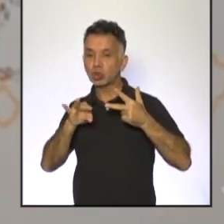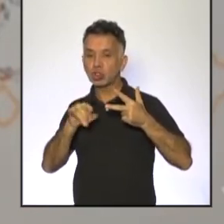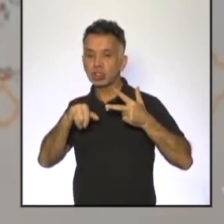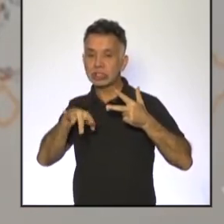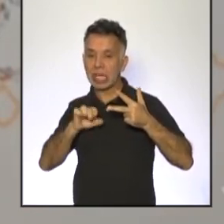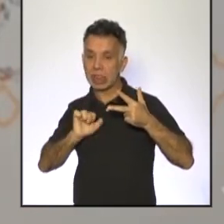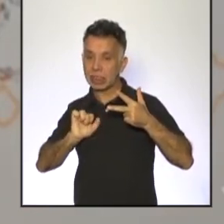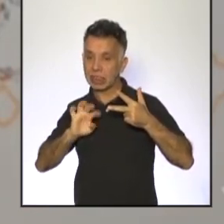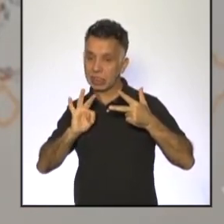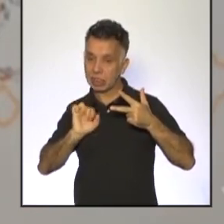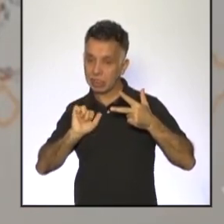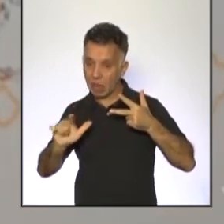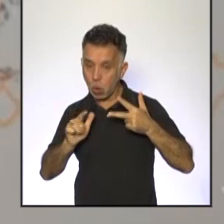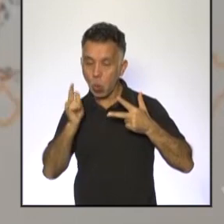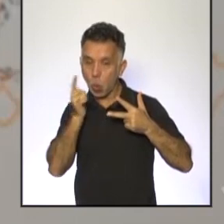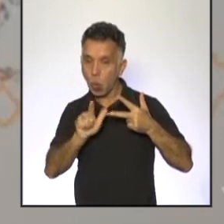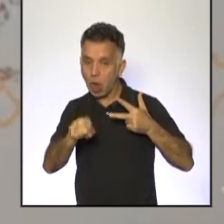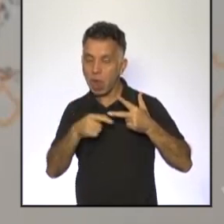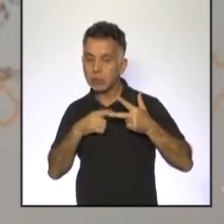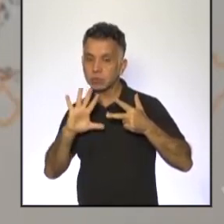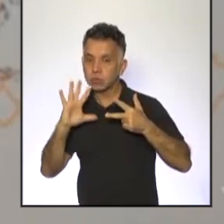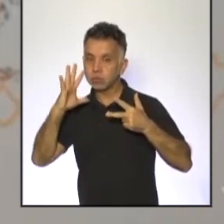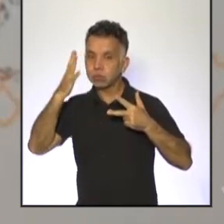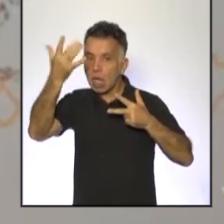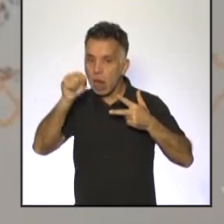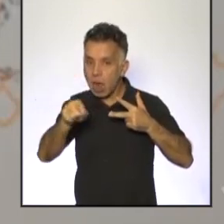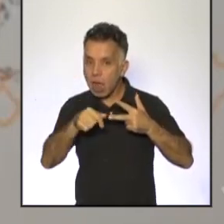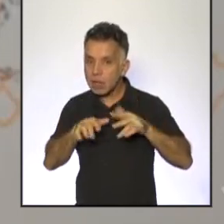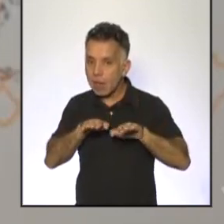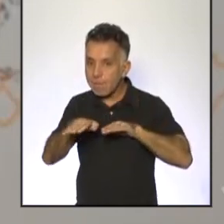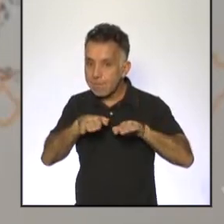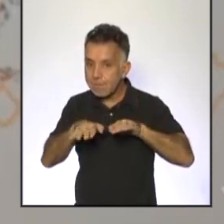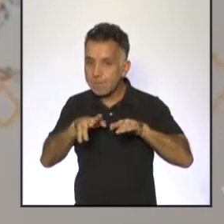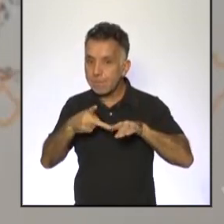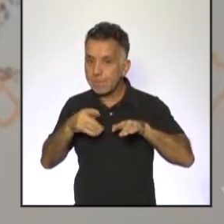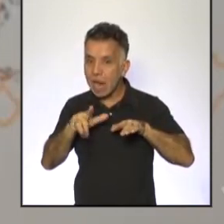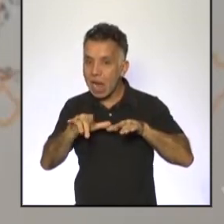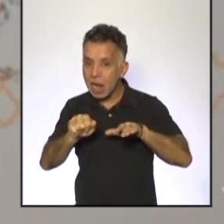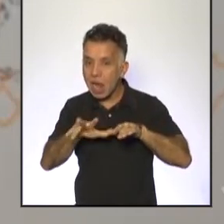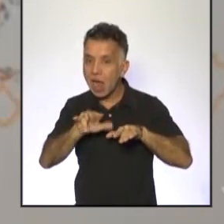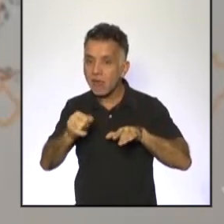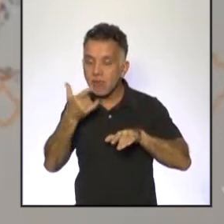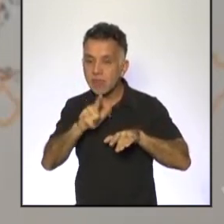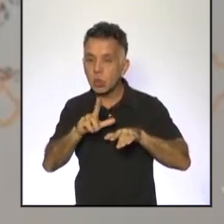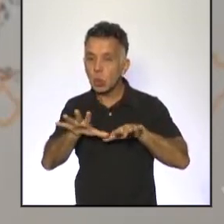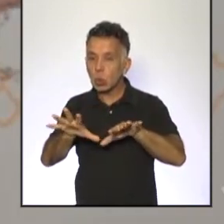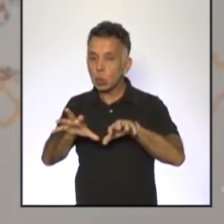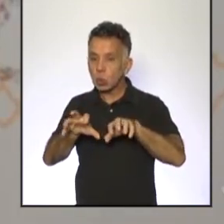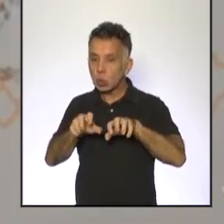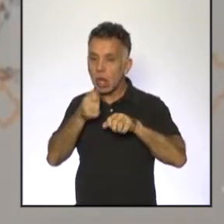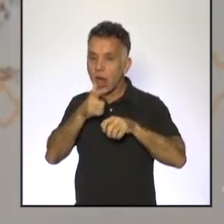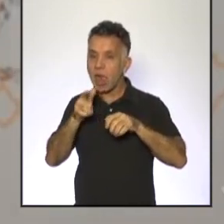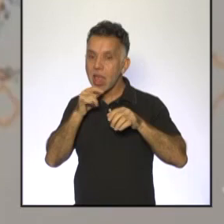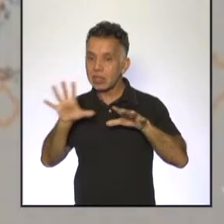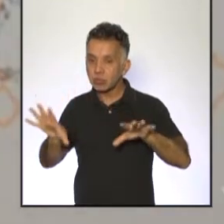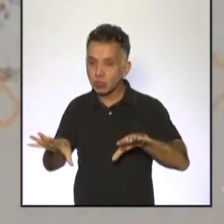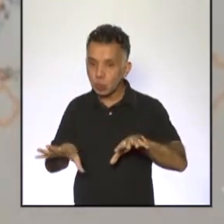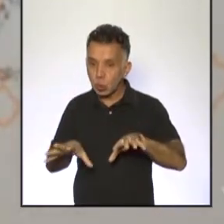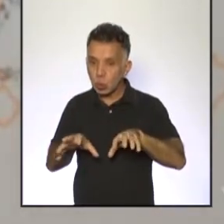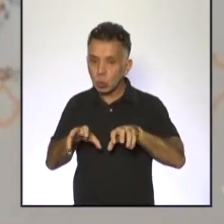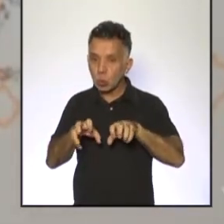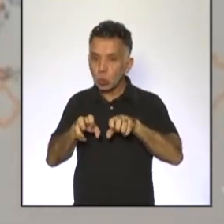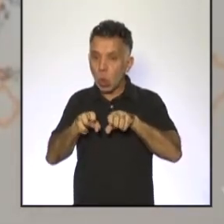placa subductar necessariamente para baixo da outra, essa placa vai sofrer obducção. Ambas as placas vão